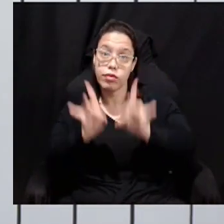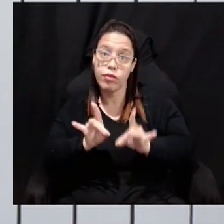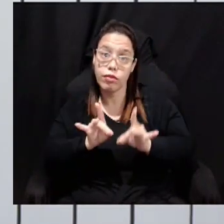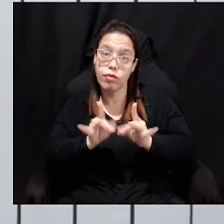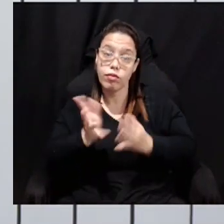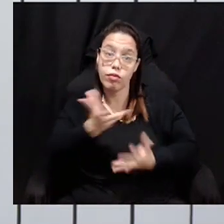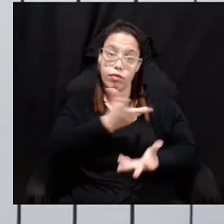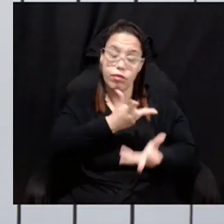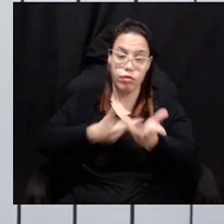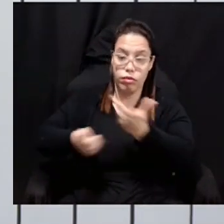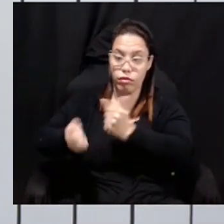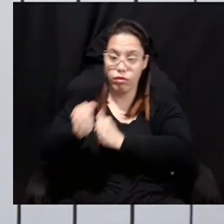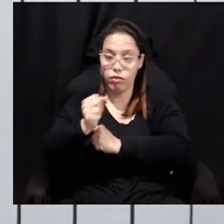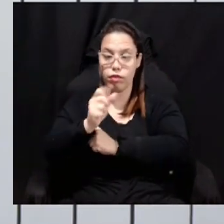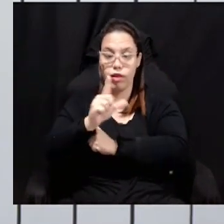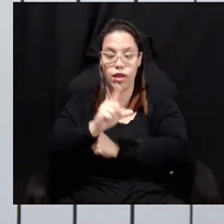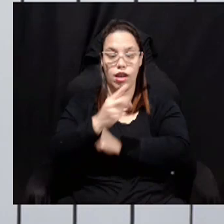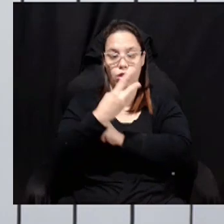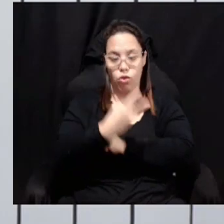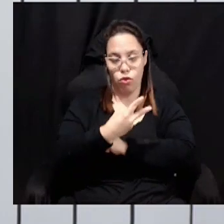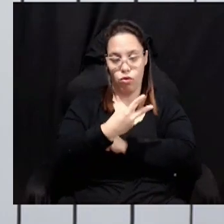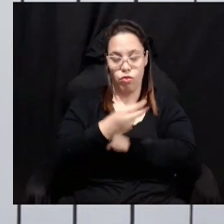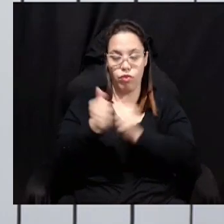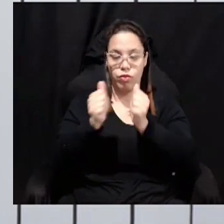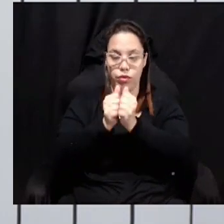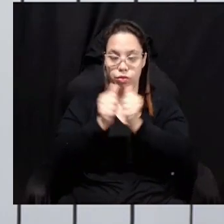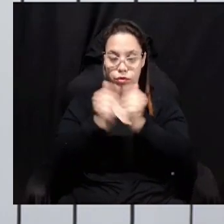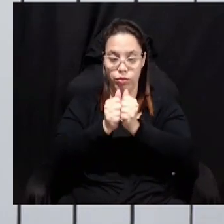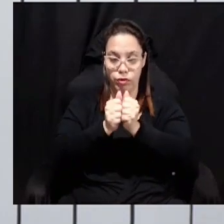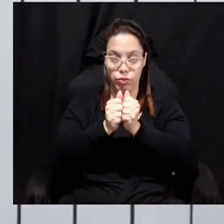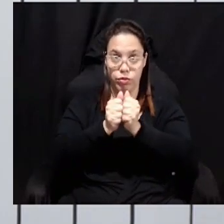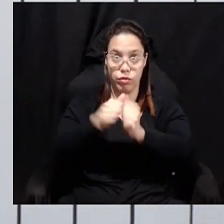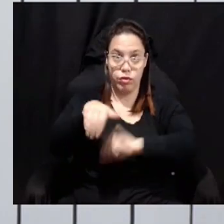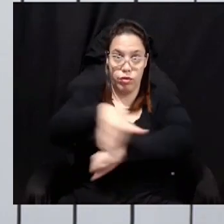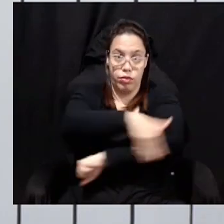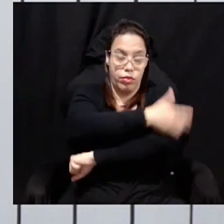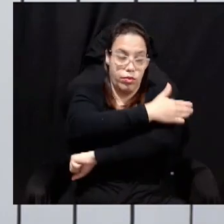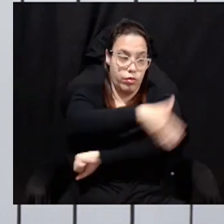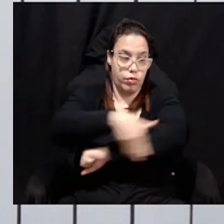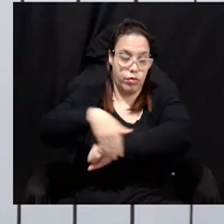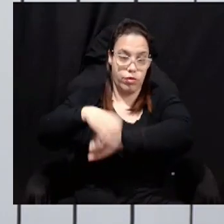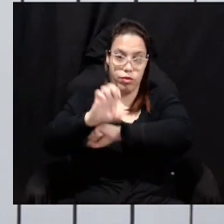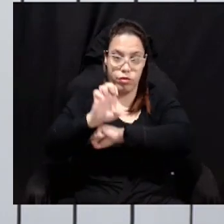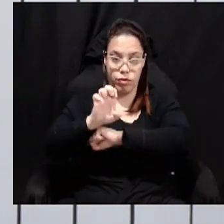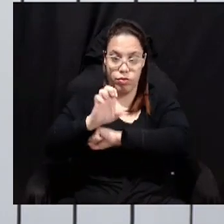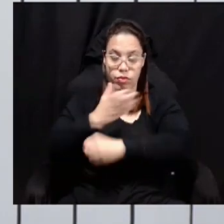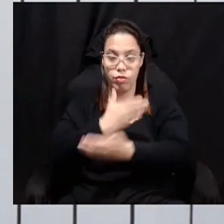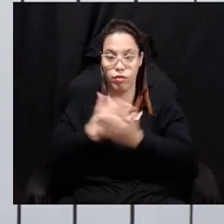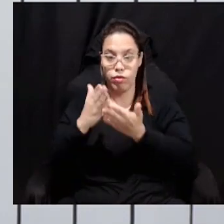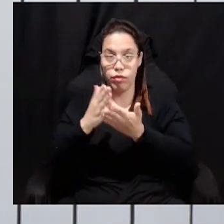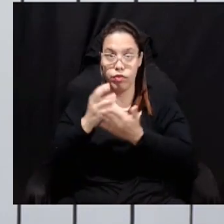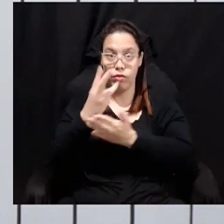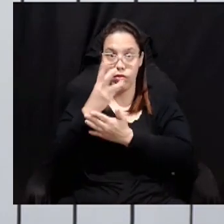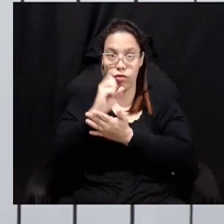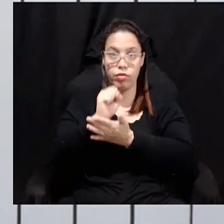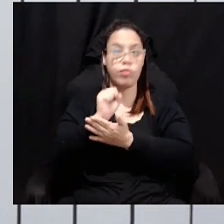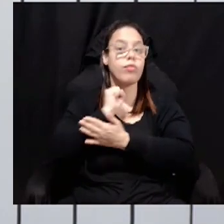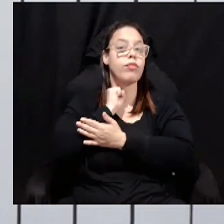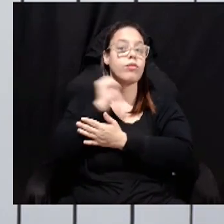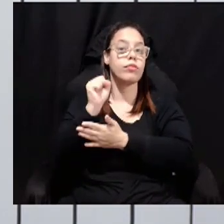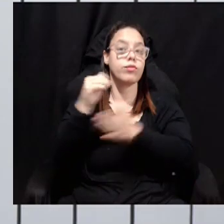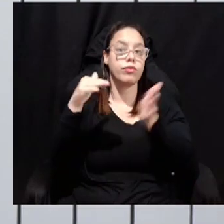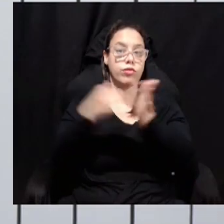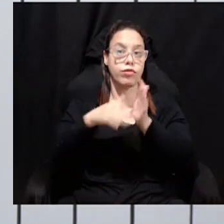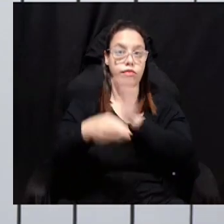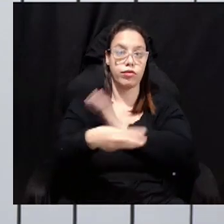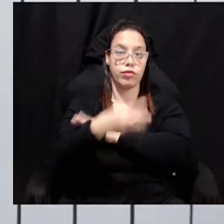piso L2, próximo ao acesso E. A campanha teve início no dia 30 de abril e vai até 31 de